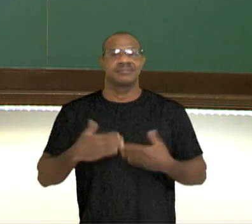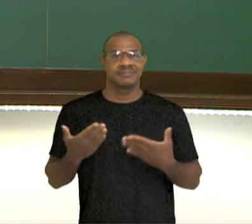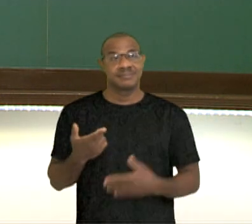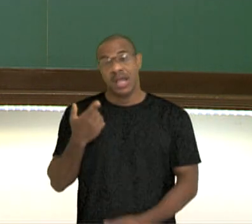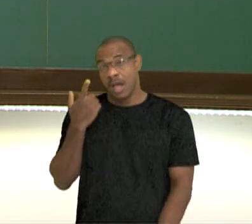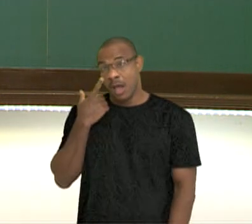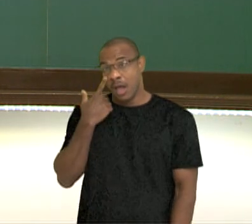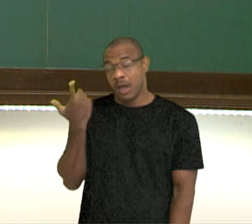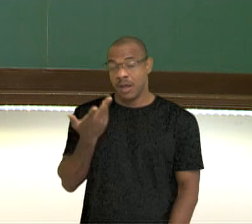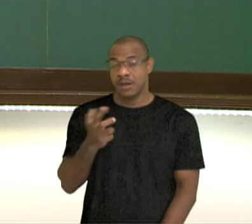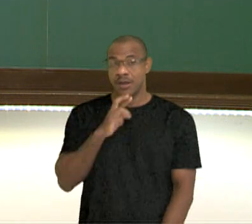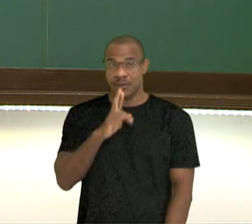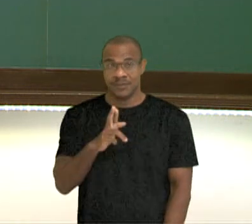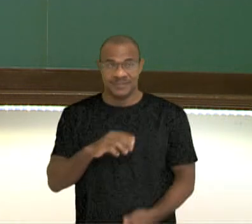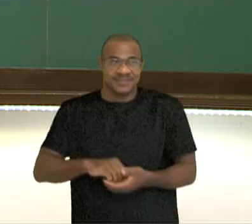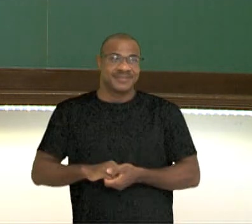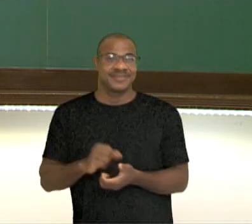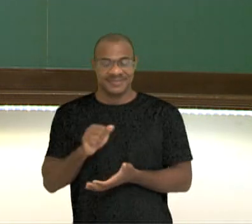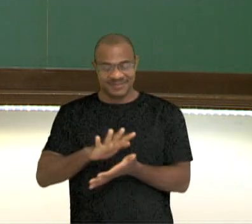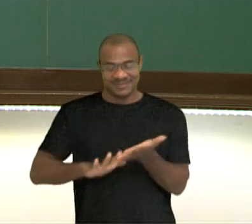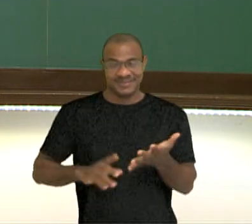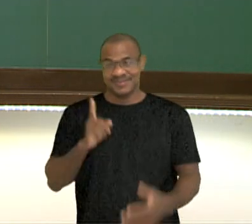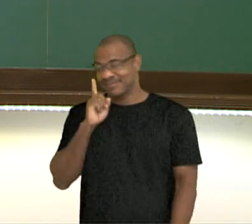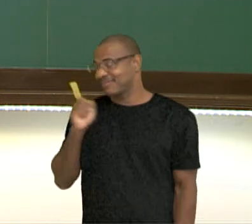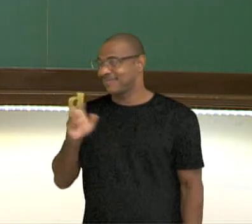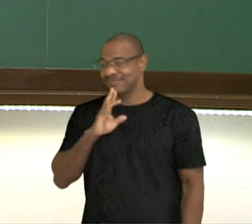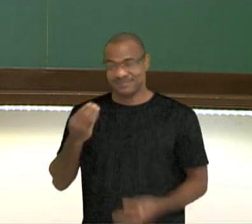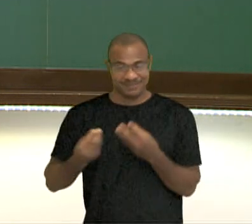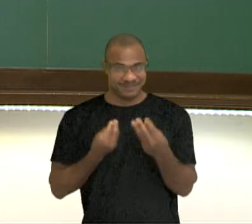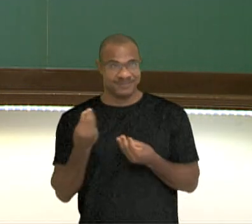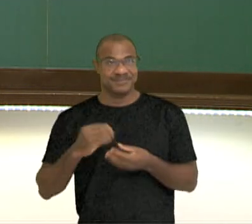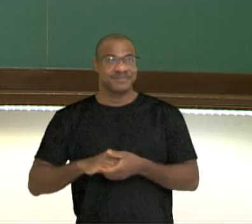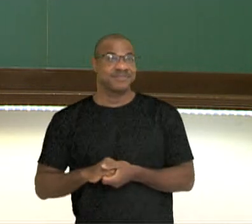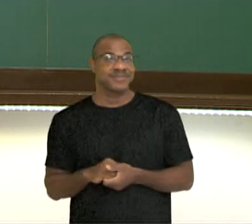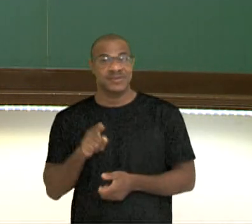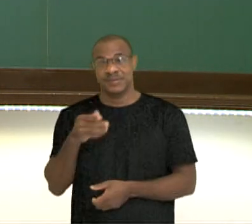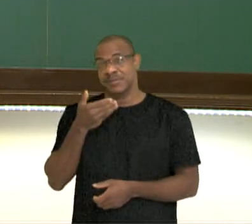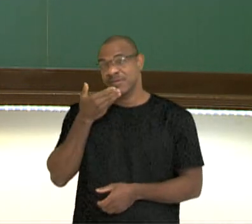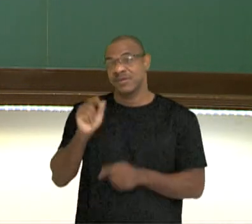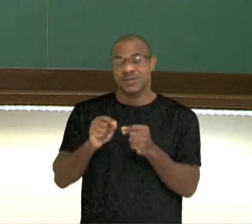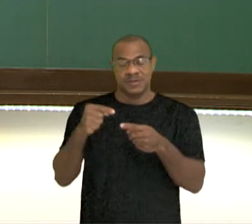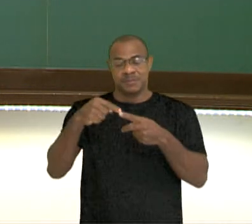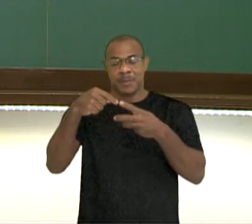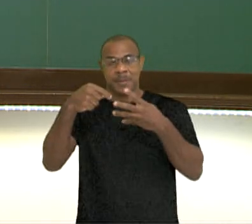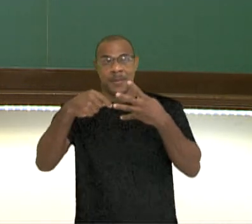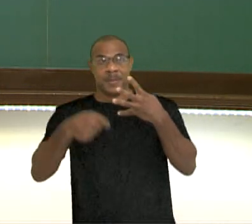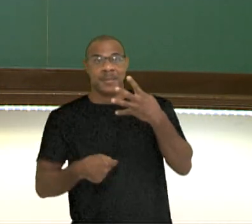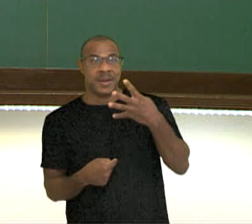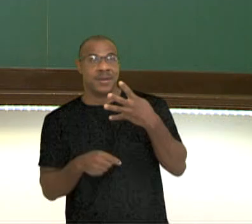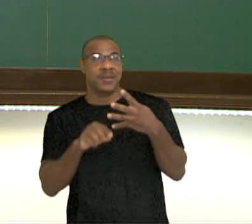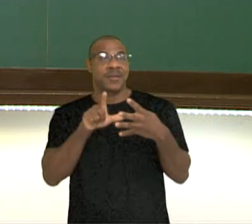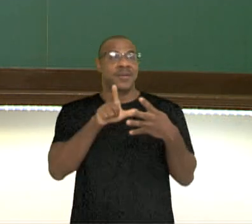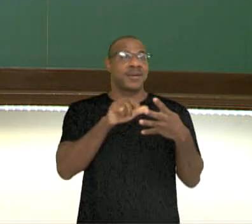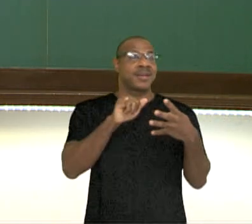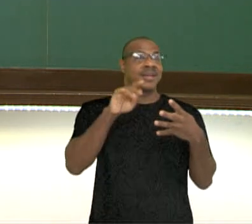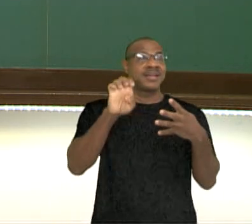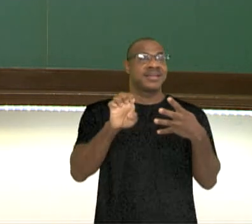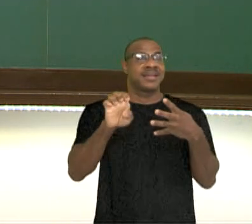confira comigo o gabarito dessa atividade. Eu te pedi que você identificasse no LIDE